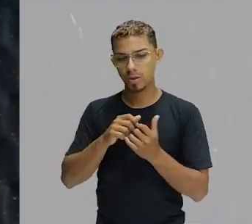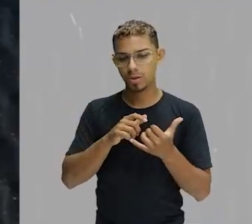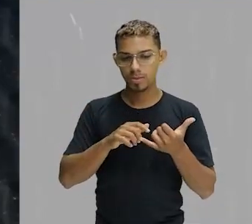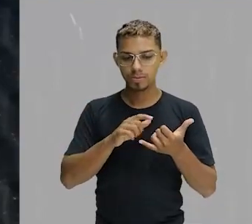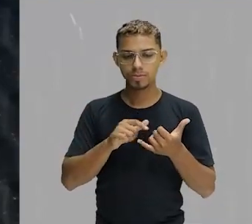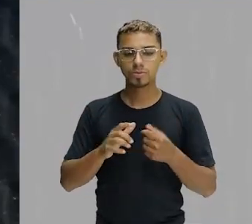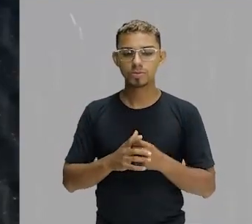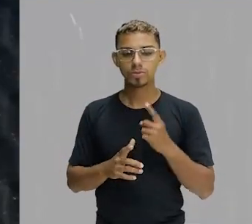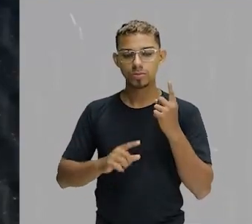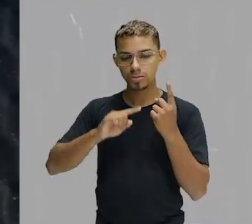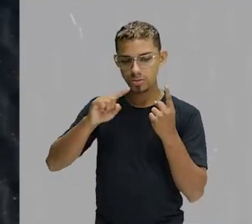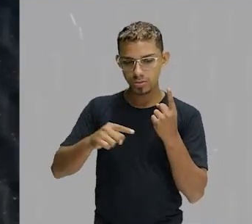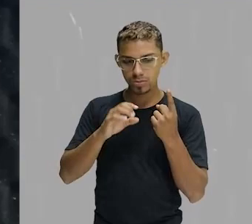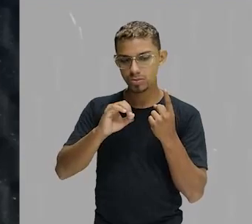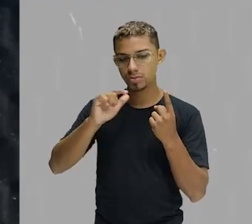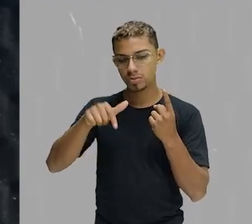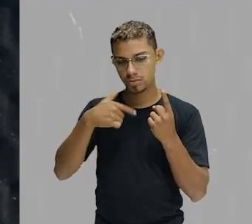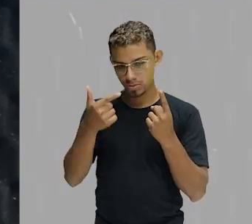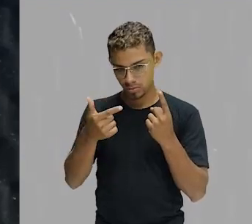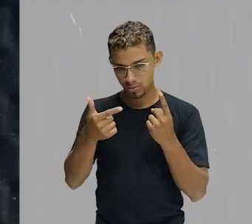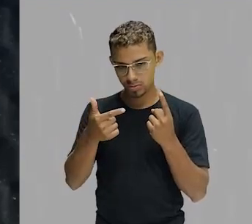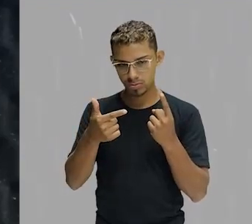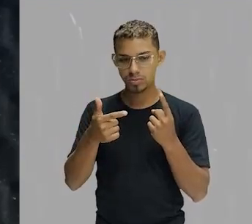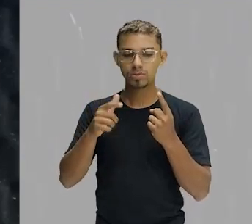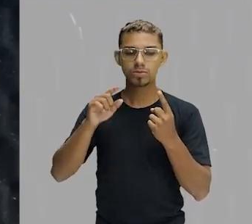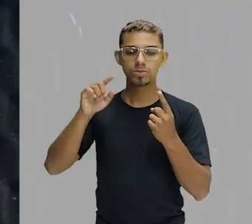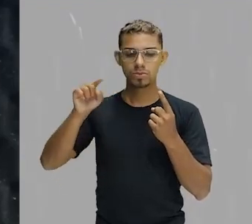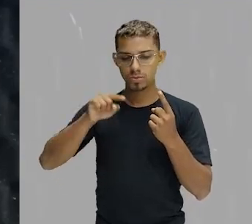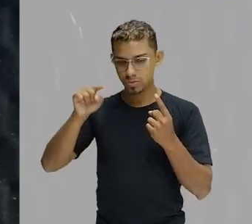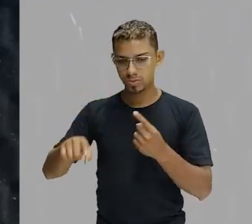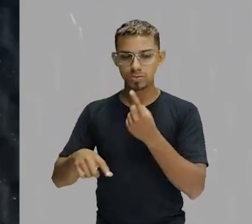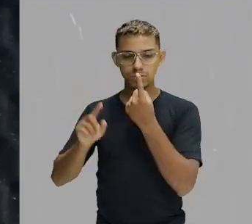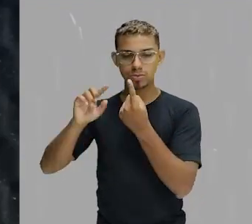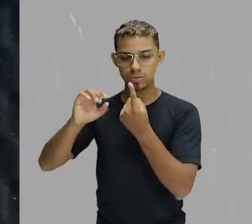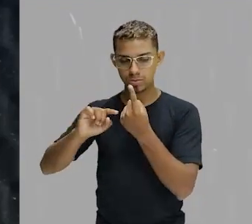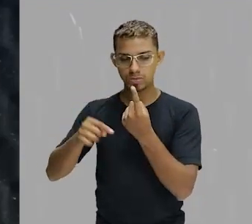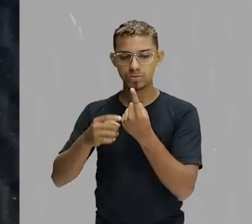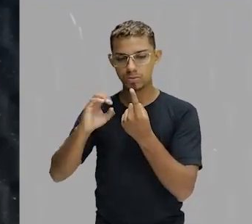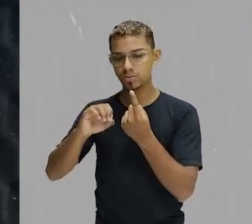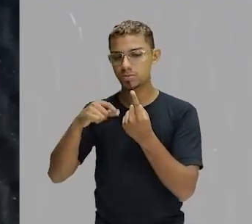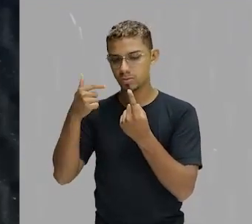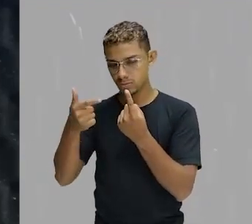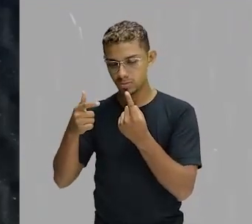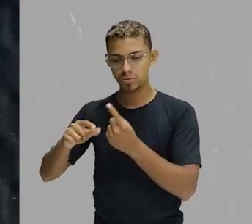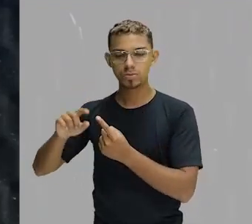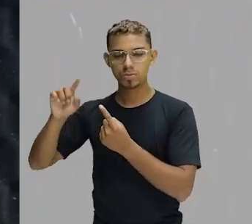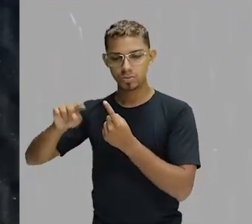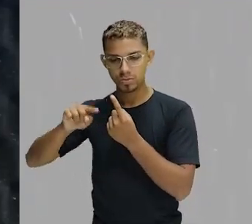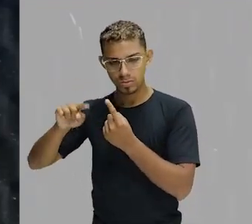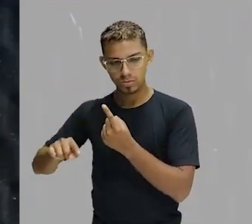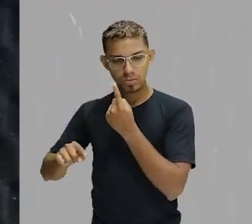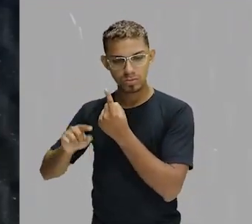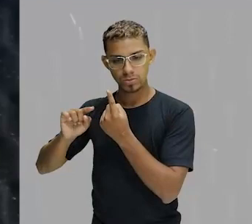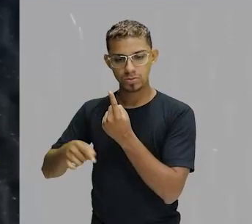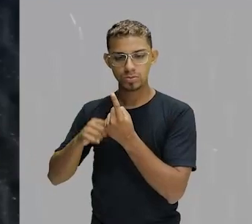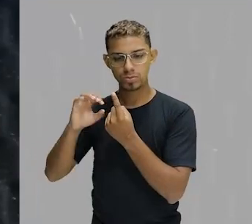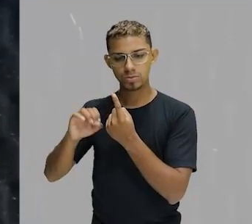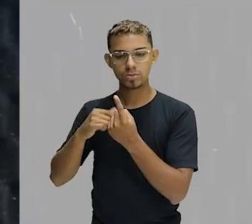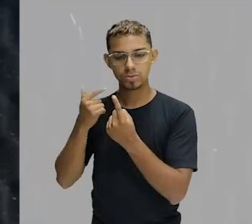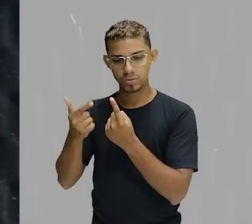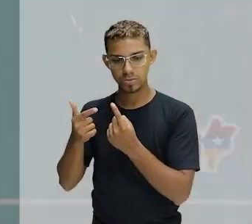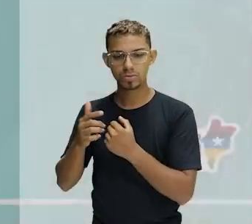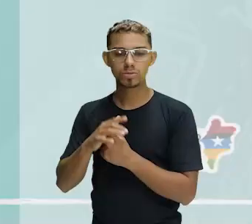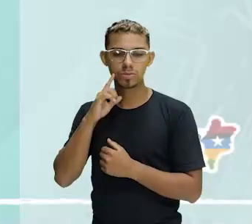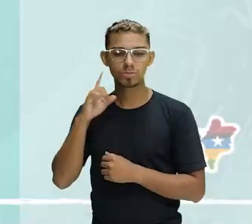multiplicar 1,02 vezes, 1,02 vezes 1,02 vezes 1,02. E isso vai trazer para nós a resposta